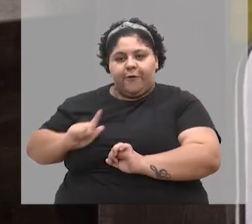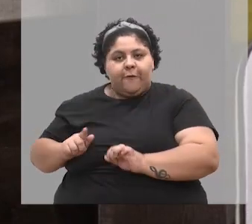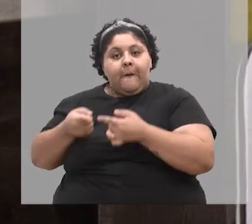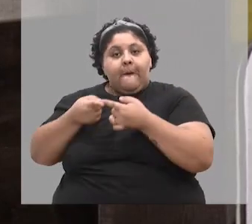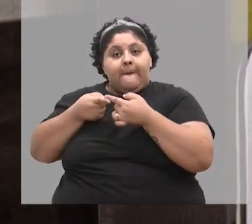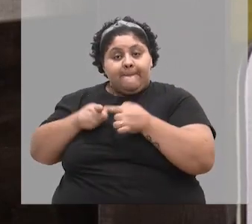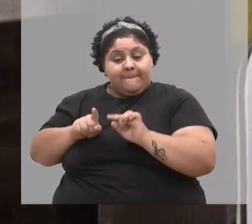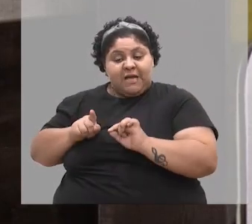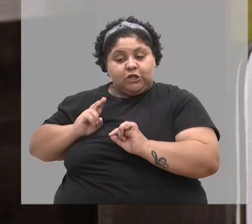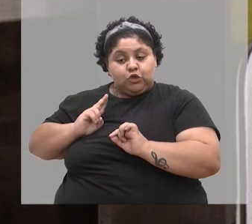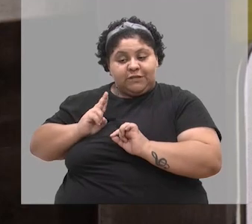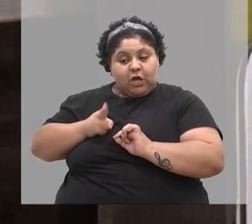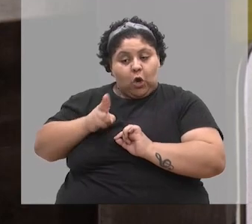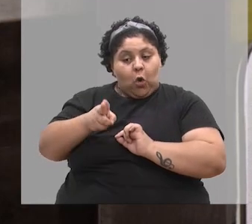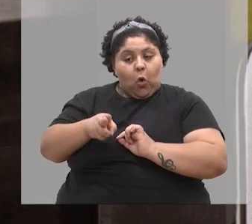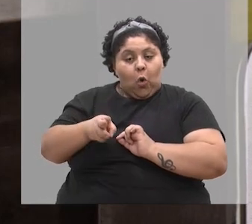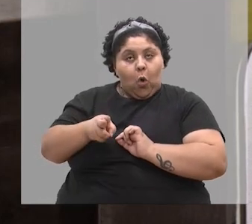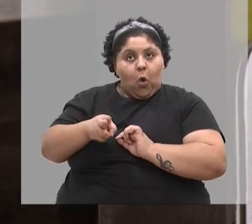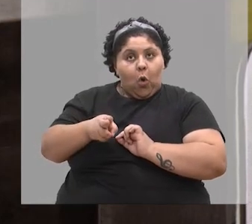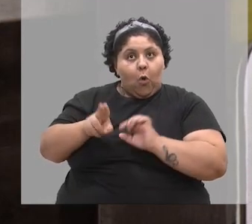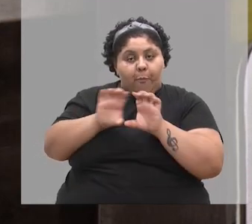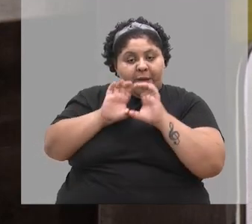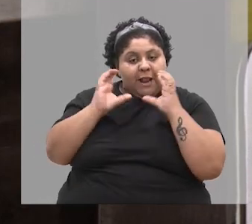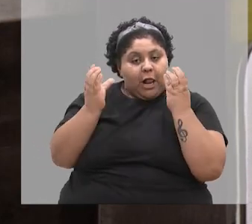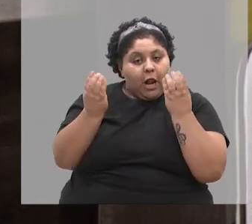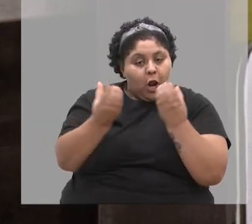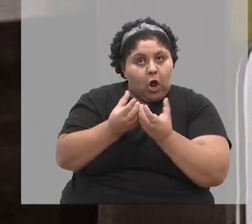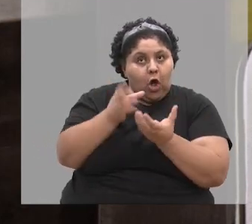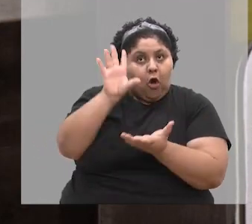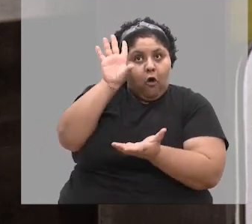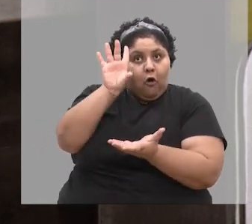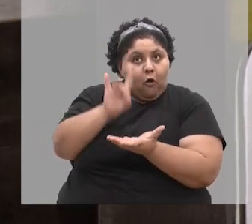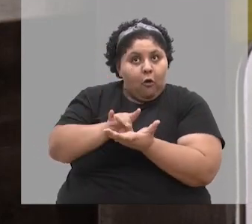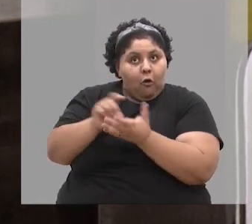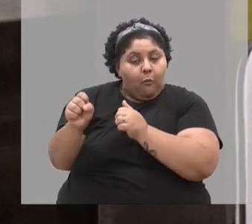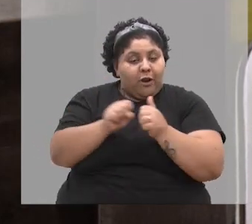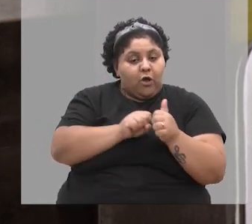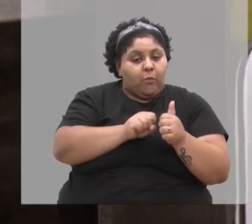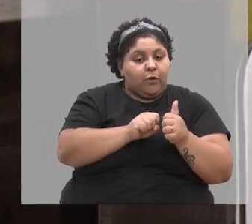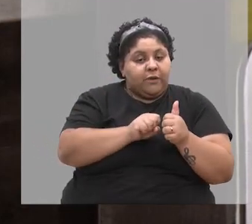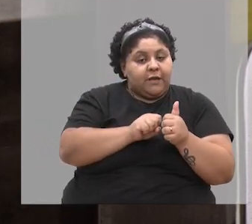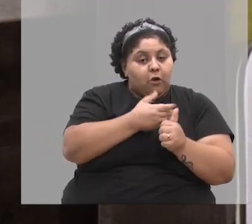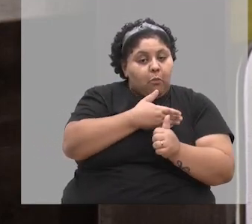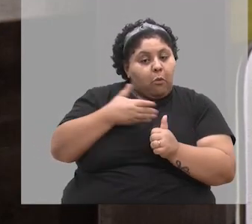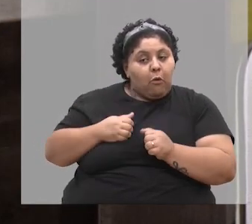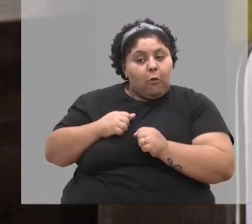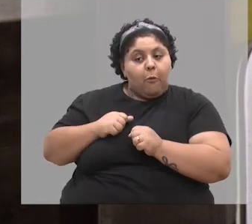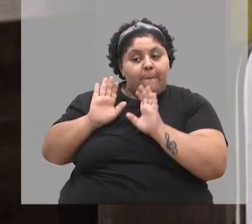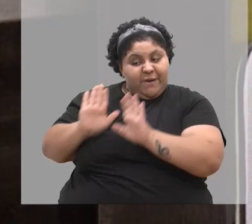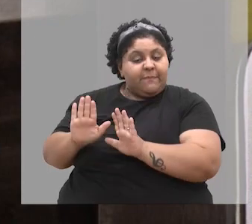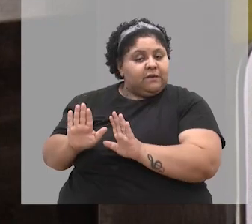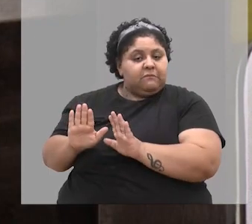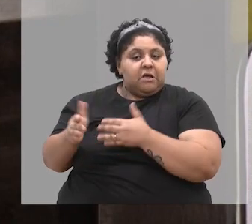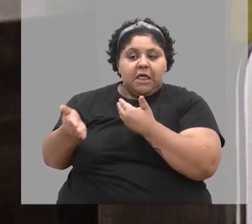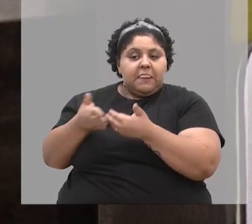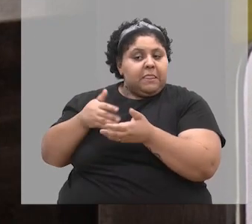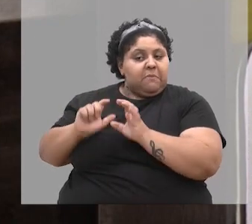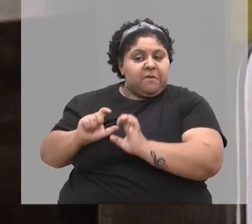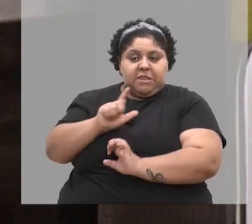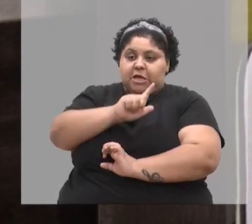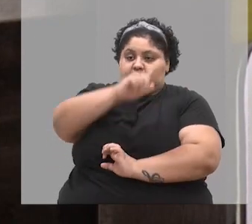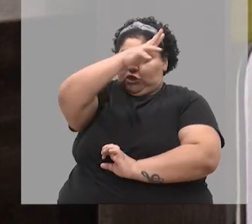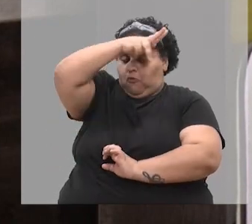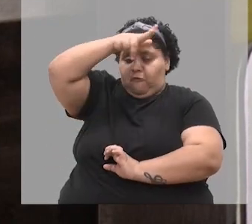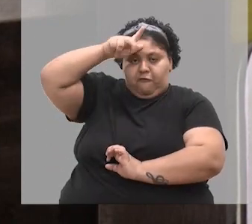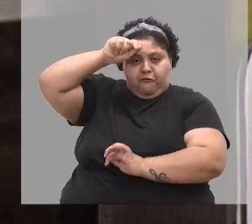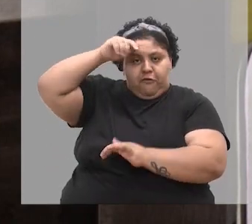entra governo, mas aquilo que é construído pela comunidade, chancelado, né, pelo poder público, fica. Então,